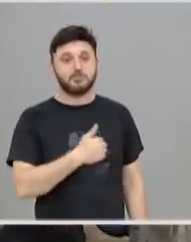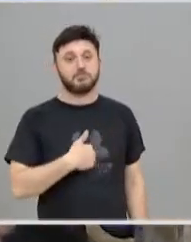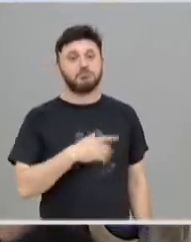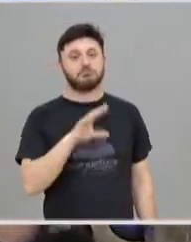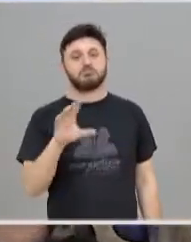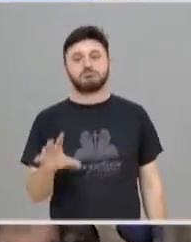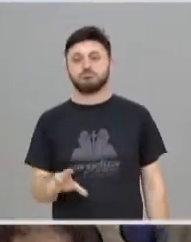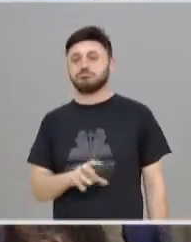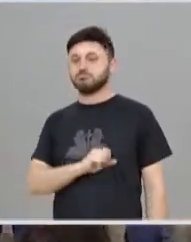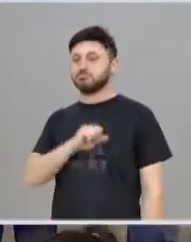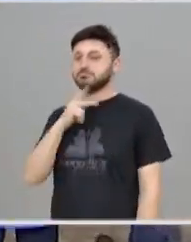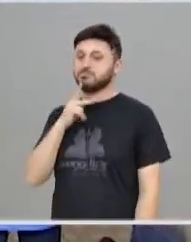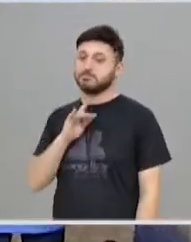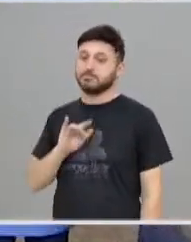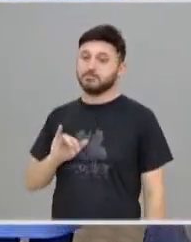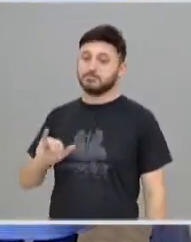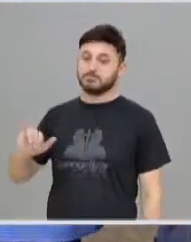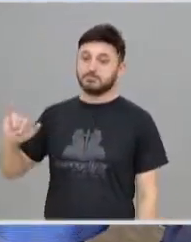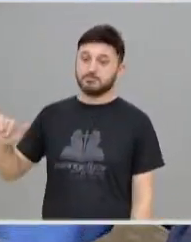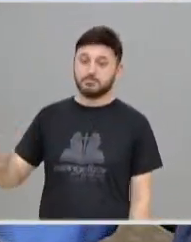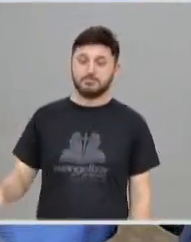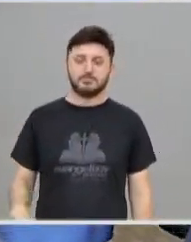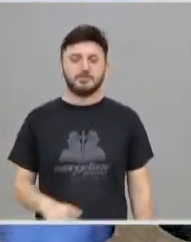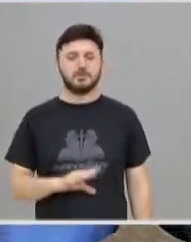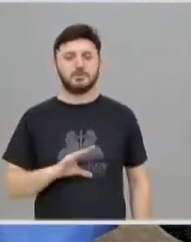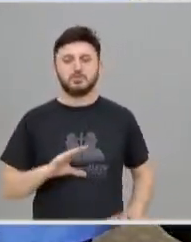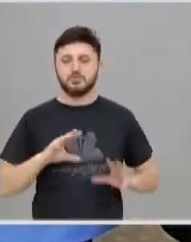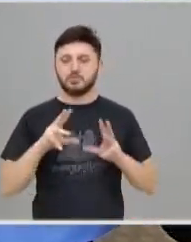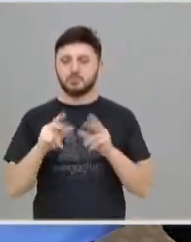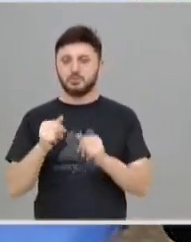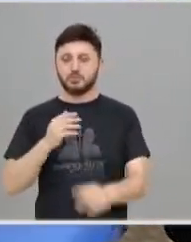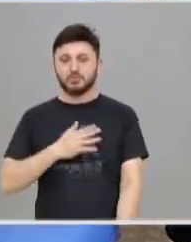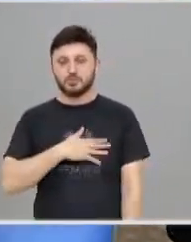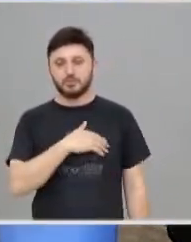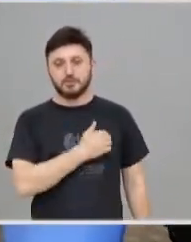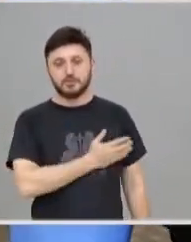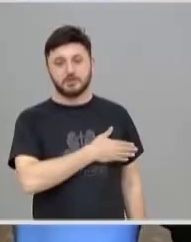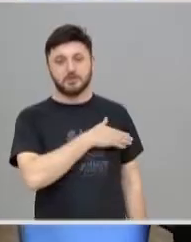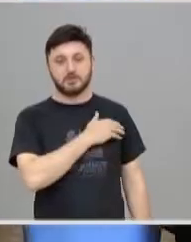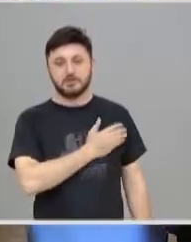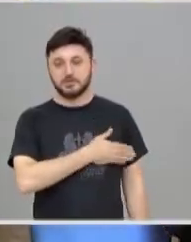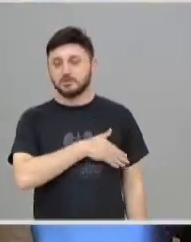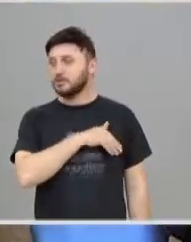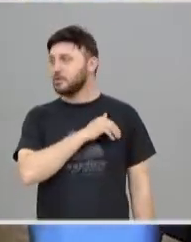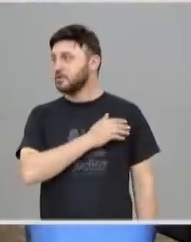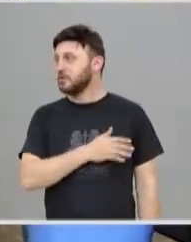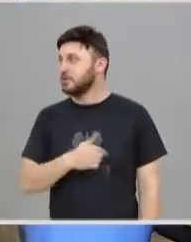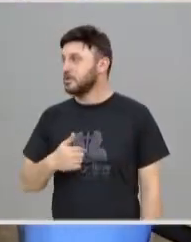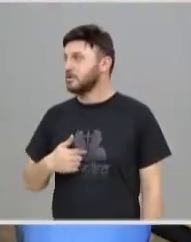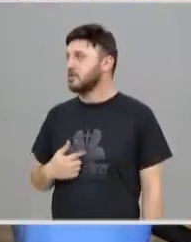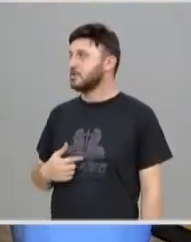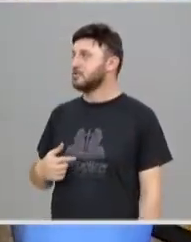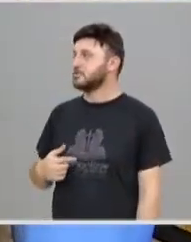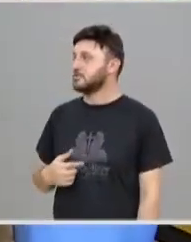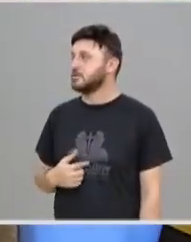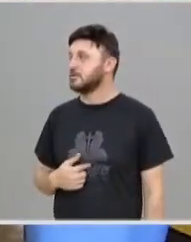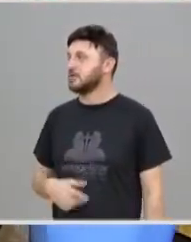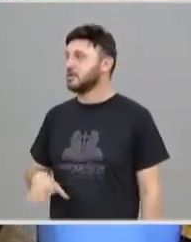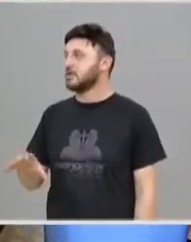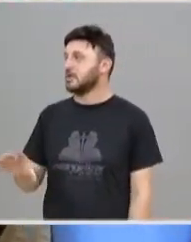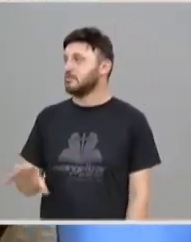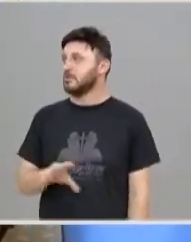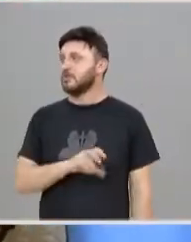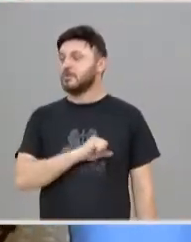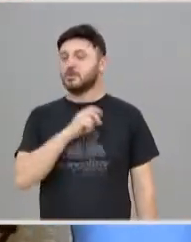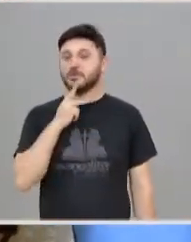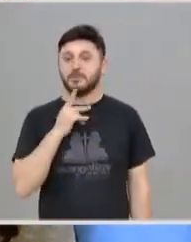te amo, oh Pai, de todo o coração. Eu te